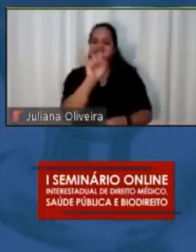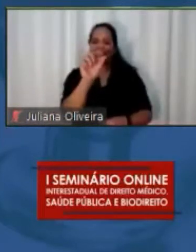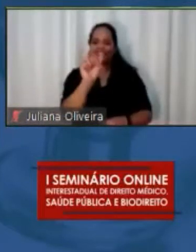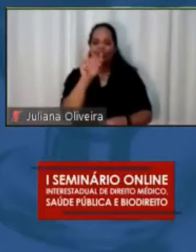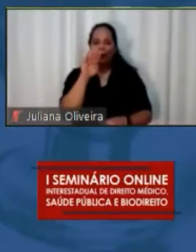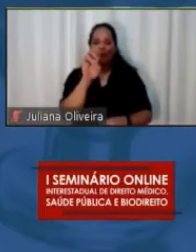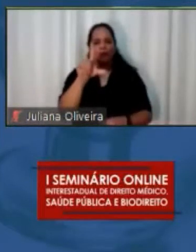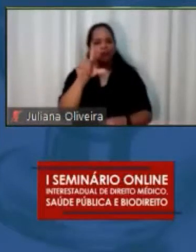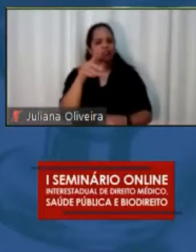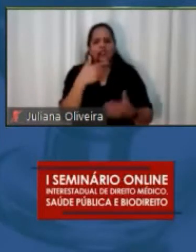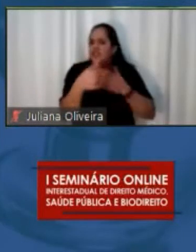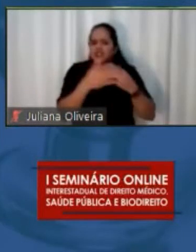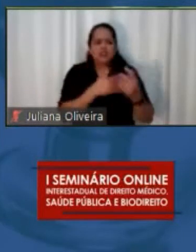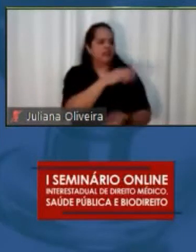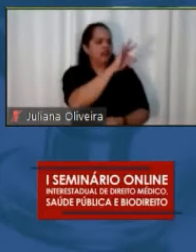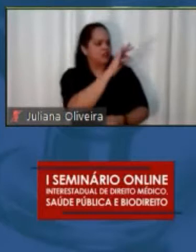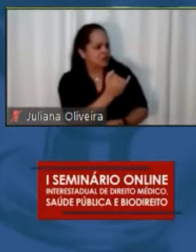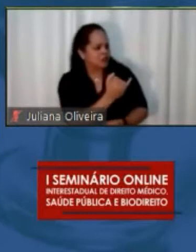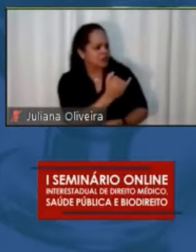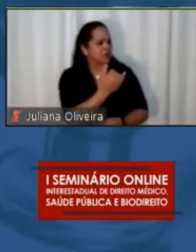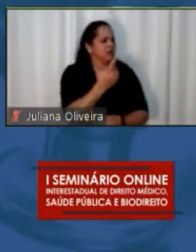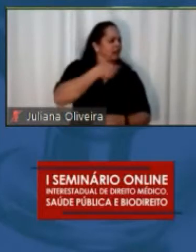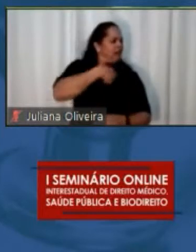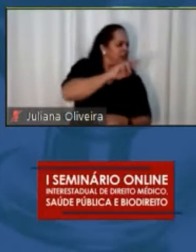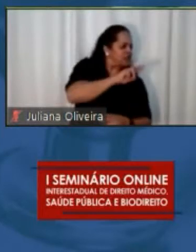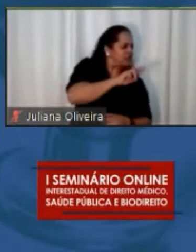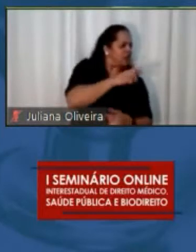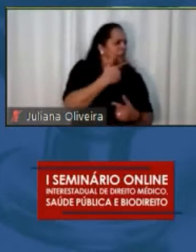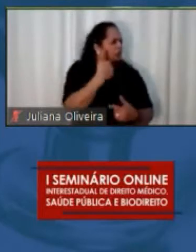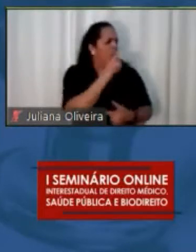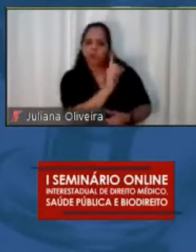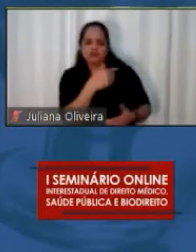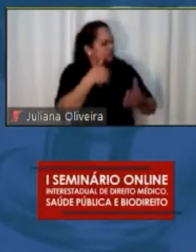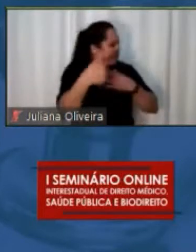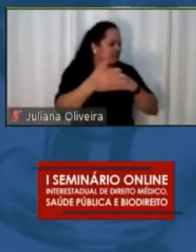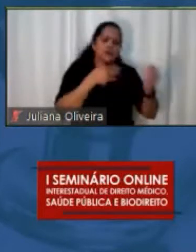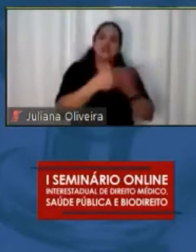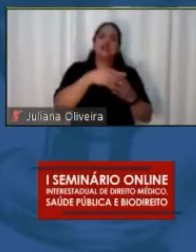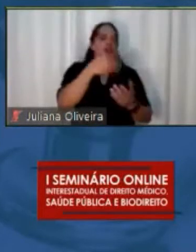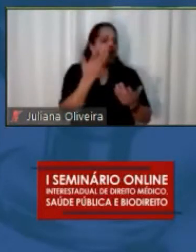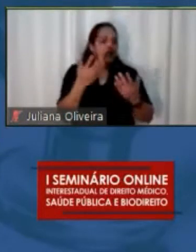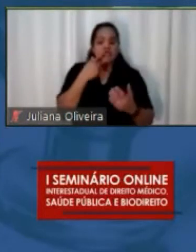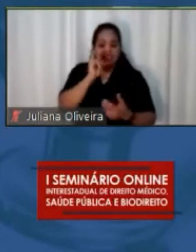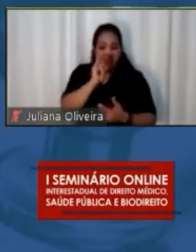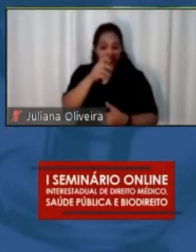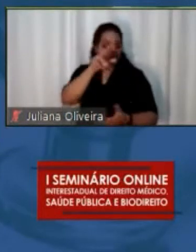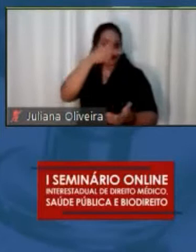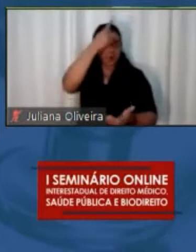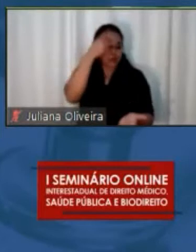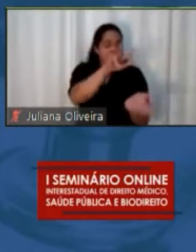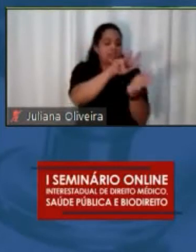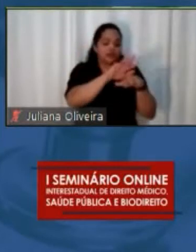pacientes com restrição religiosa ou não. E o objetivo do